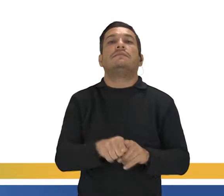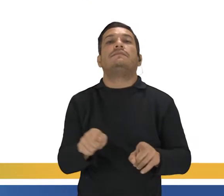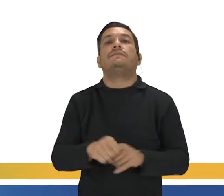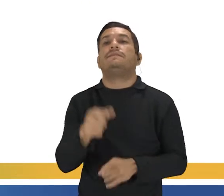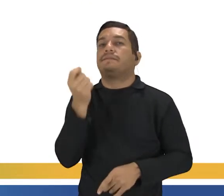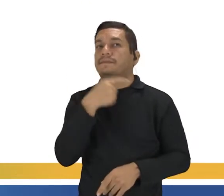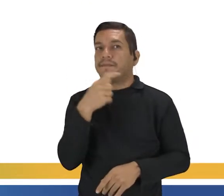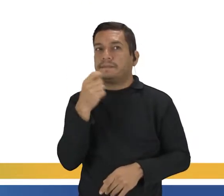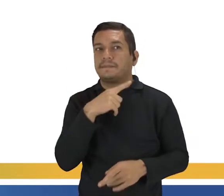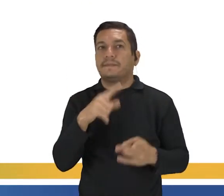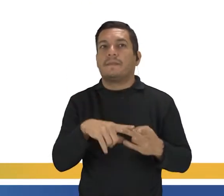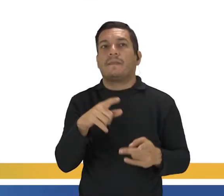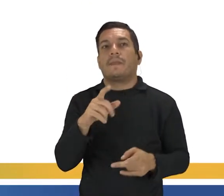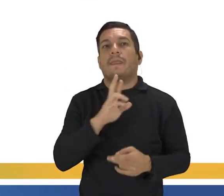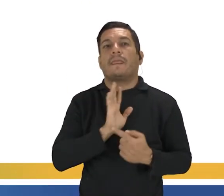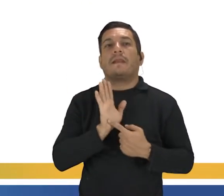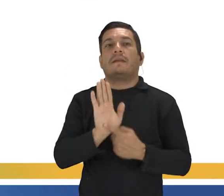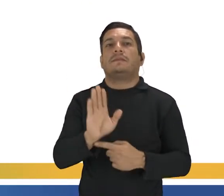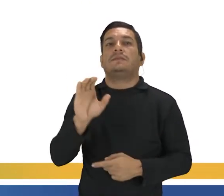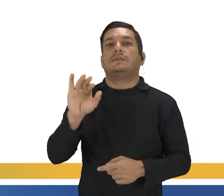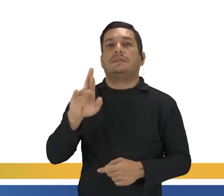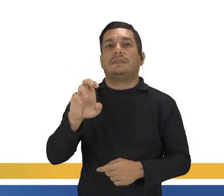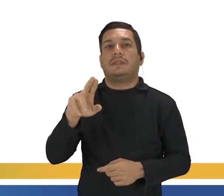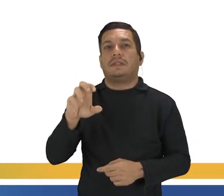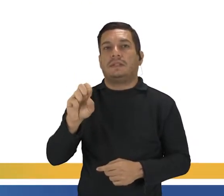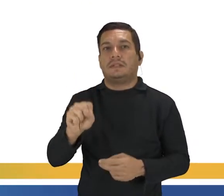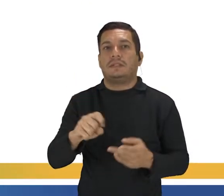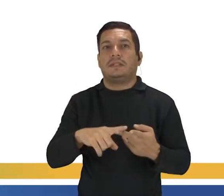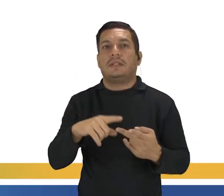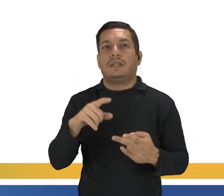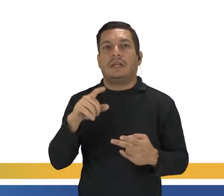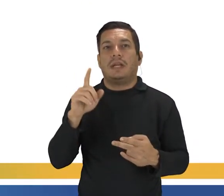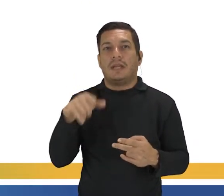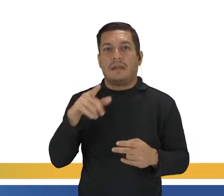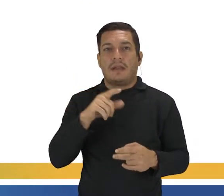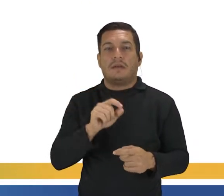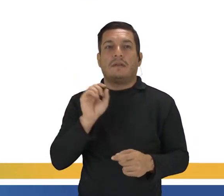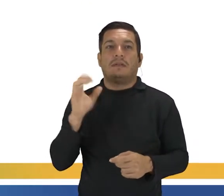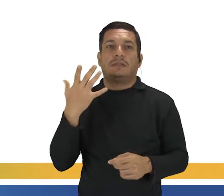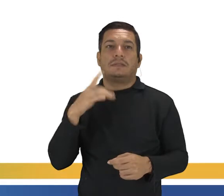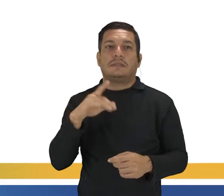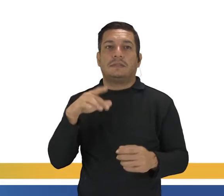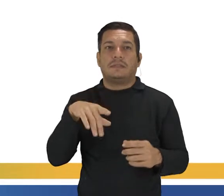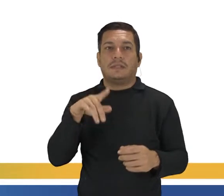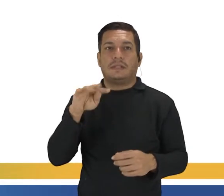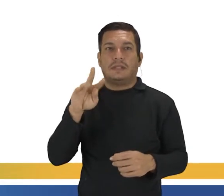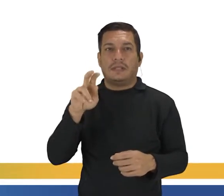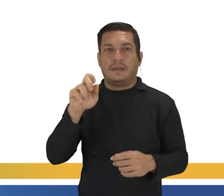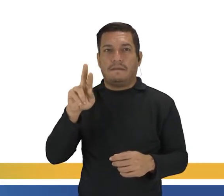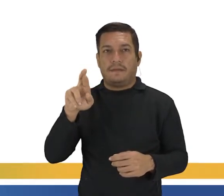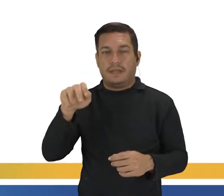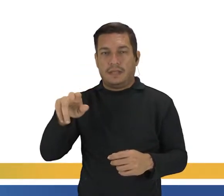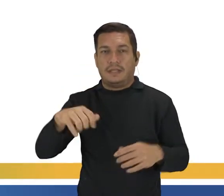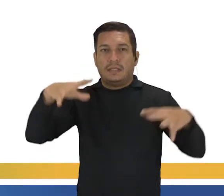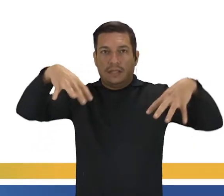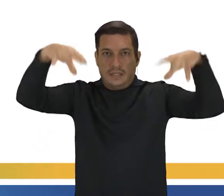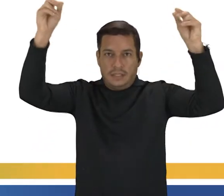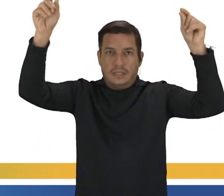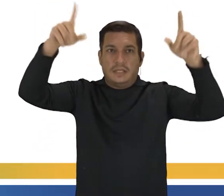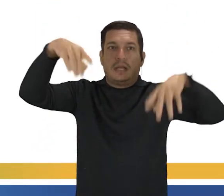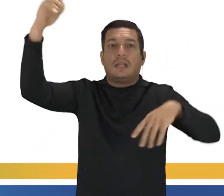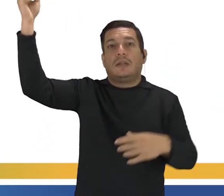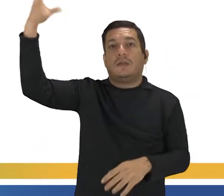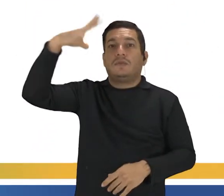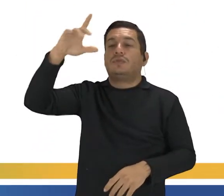como comédias satíricas, apresentações circenses, que eram executadas em tavernas e castelos, eram